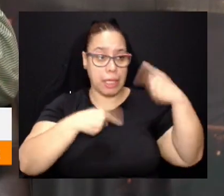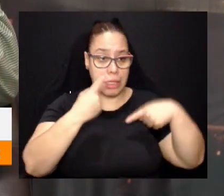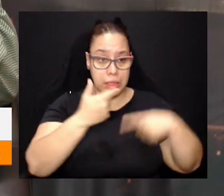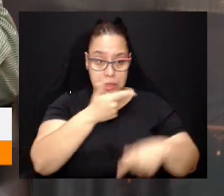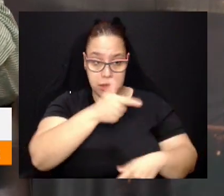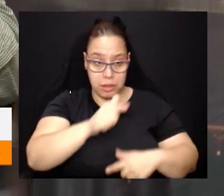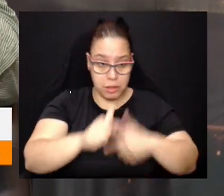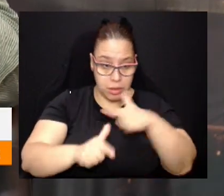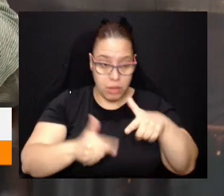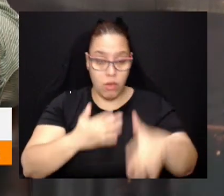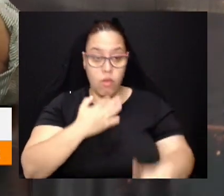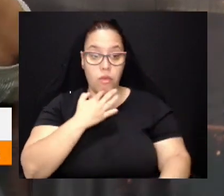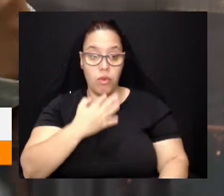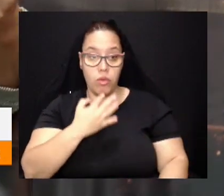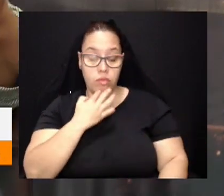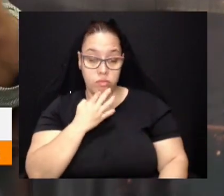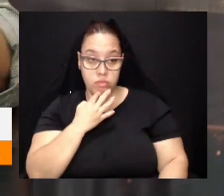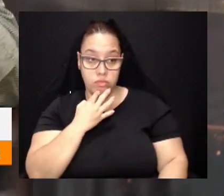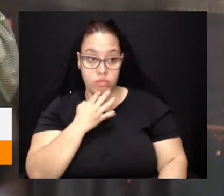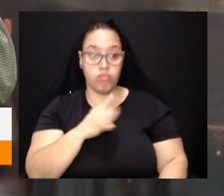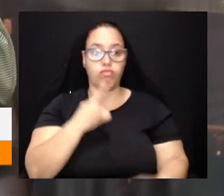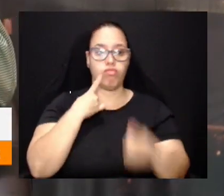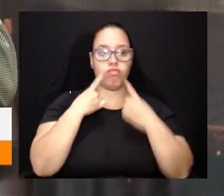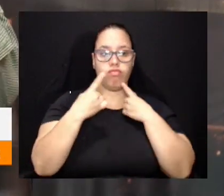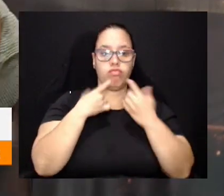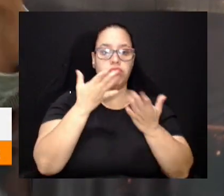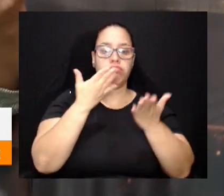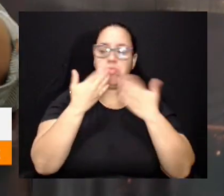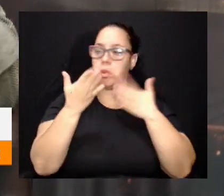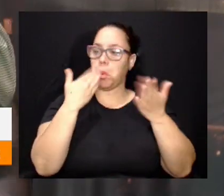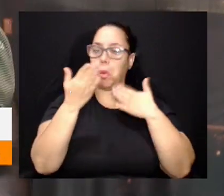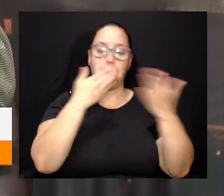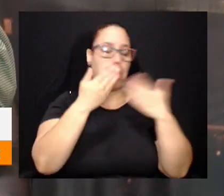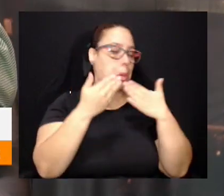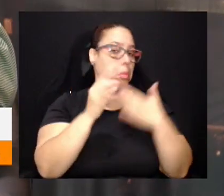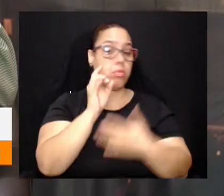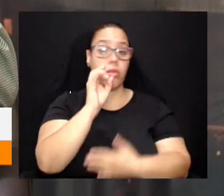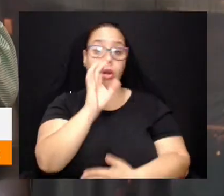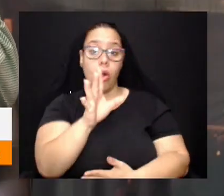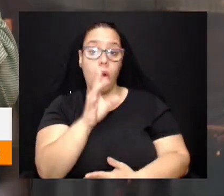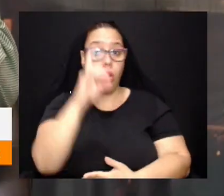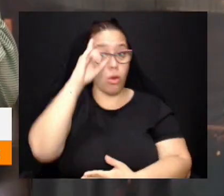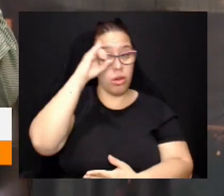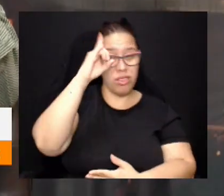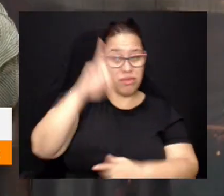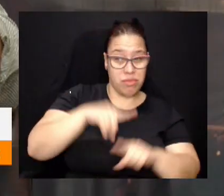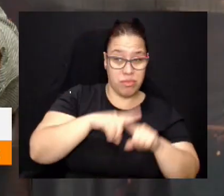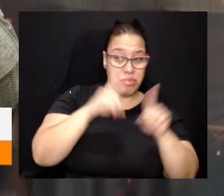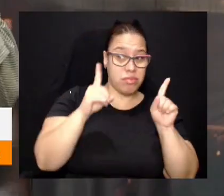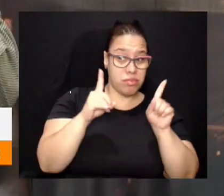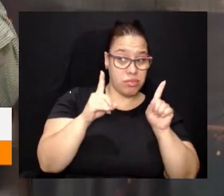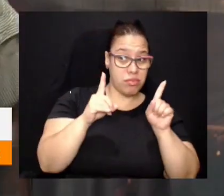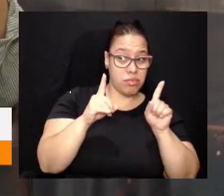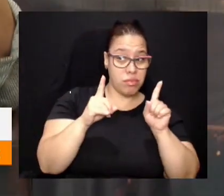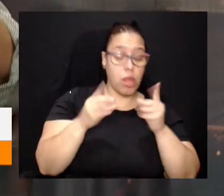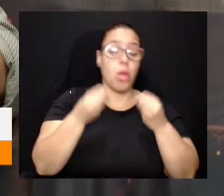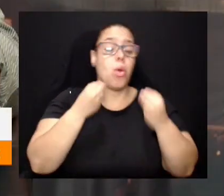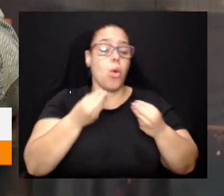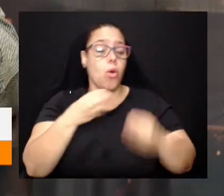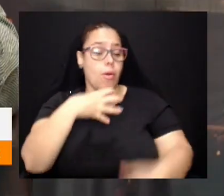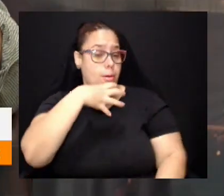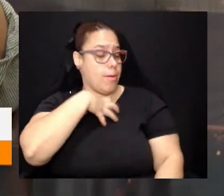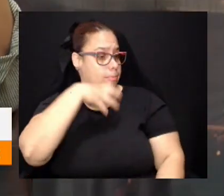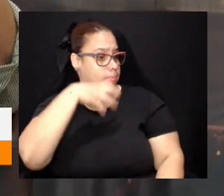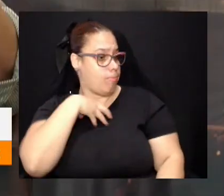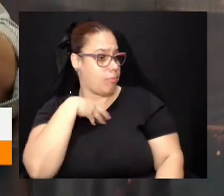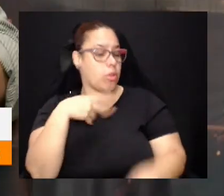conhecer isso através do diálogo, conversando. Não só como foi o seu dia, mas Uhum. como é que você está, o que você busca hoje